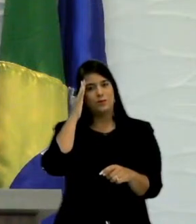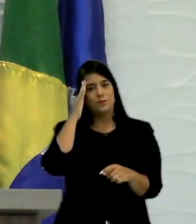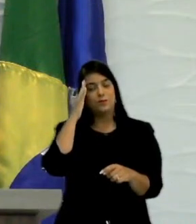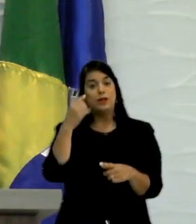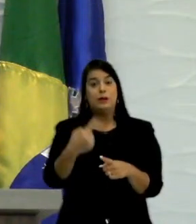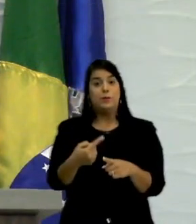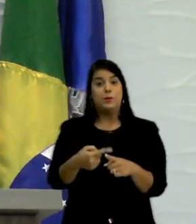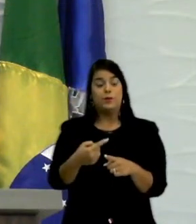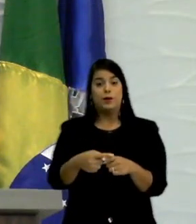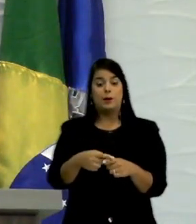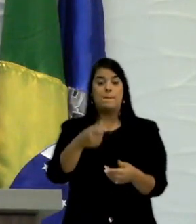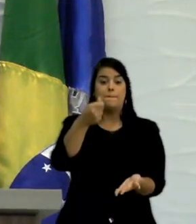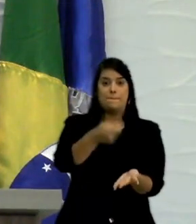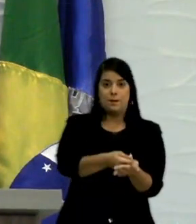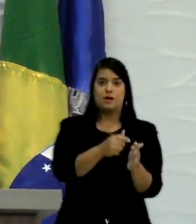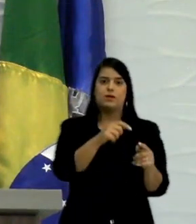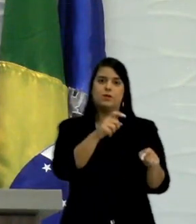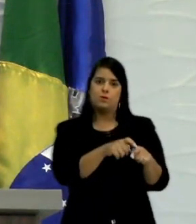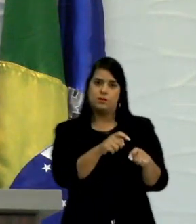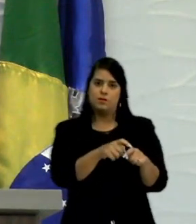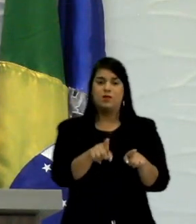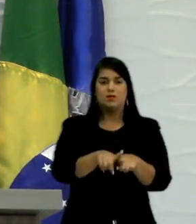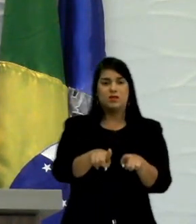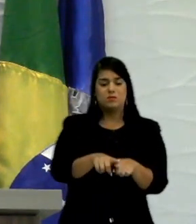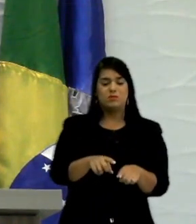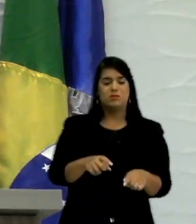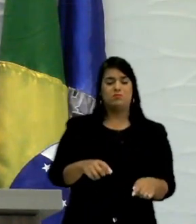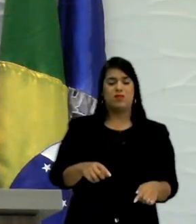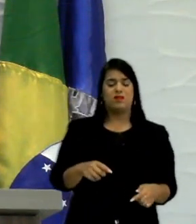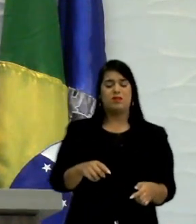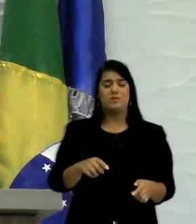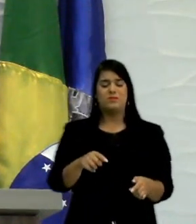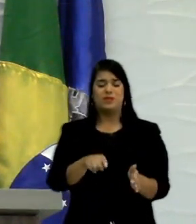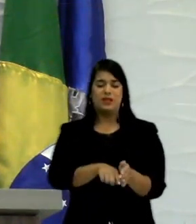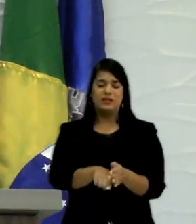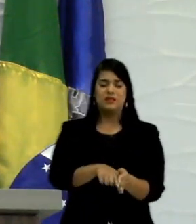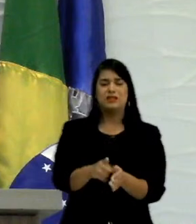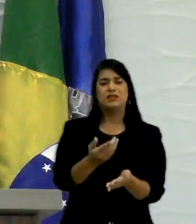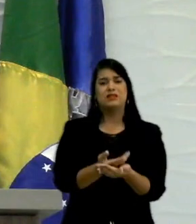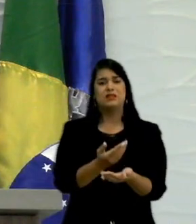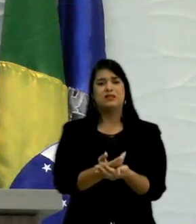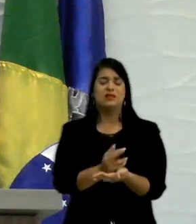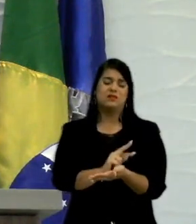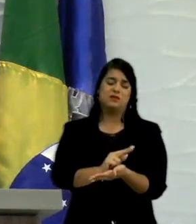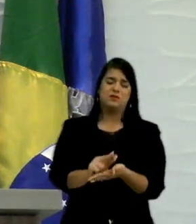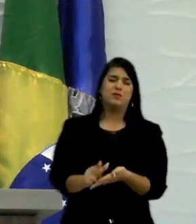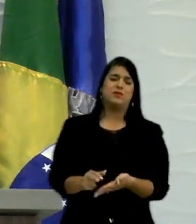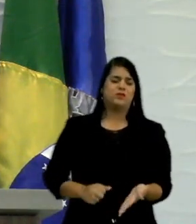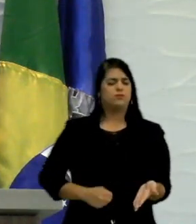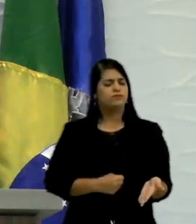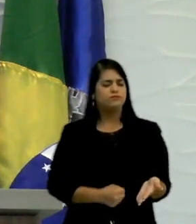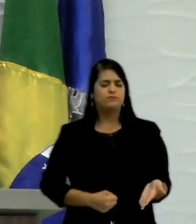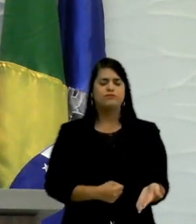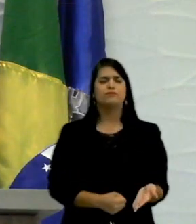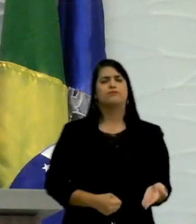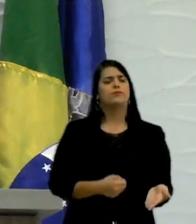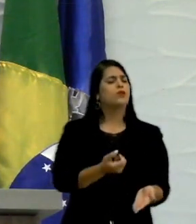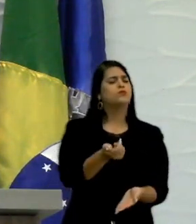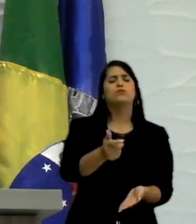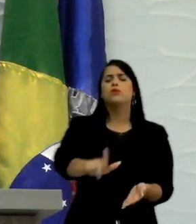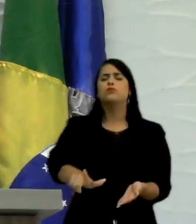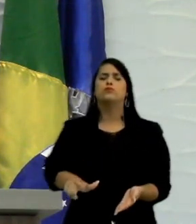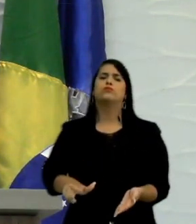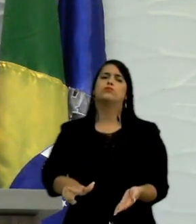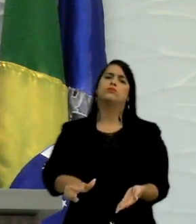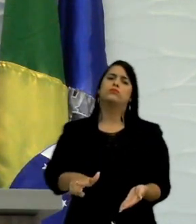a medicação. Nós sabemos que hoje a ginecologista só atende, parece que é 80 pessoas por mês, é pouco. Nós temos que botar furando no